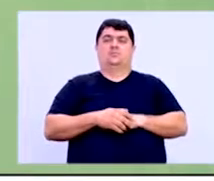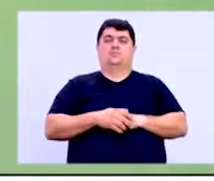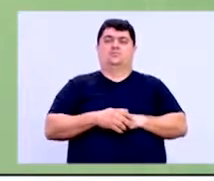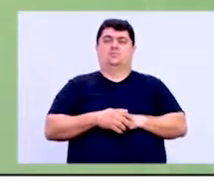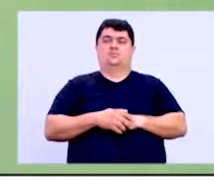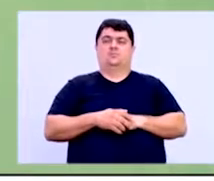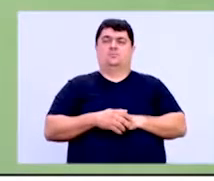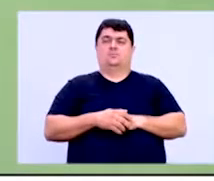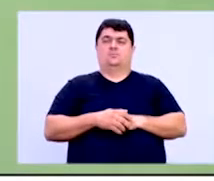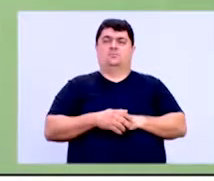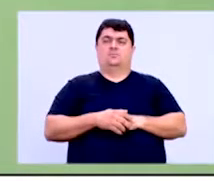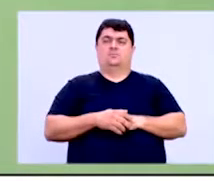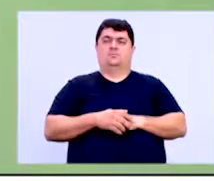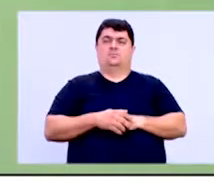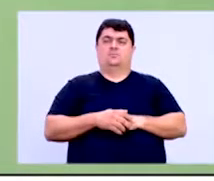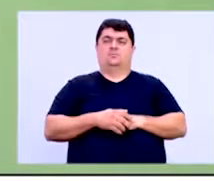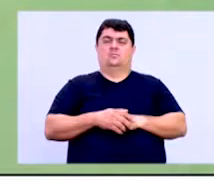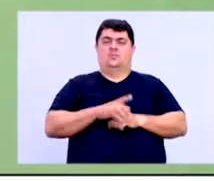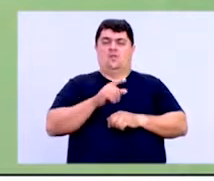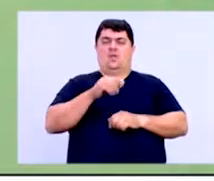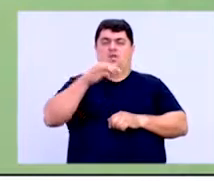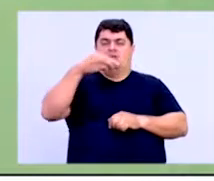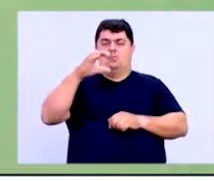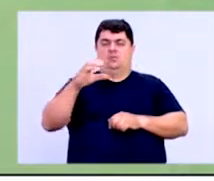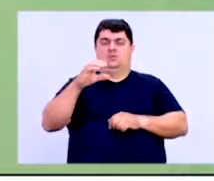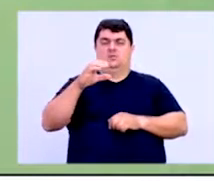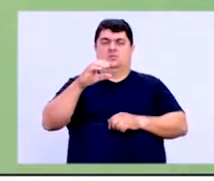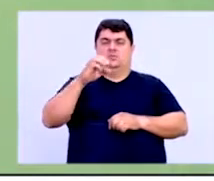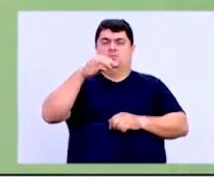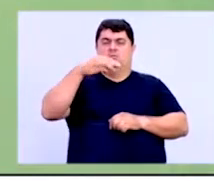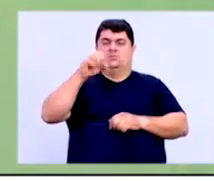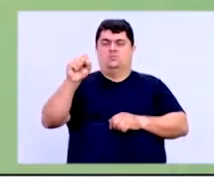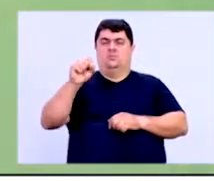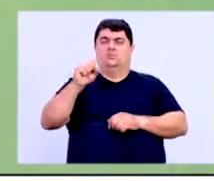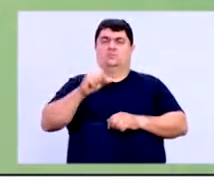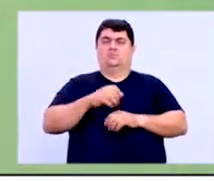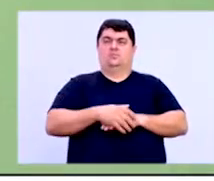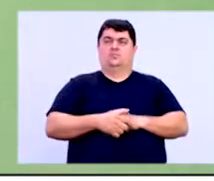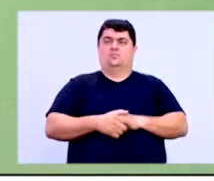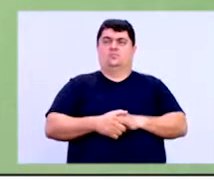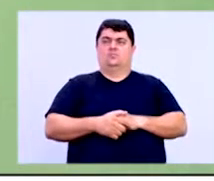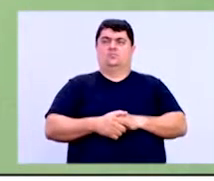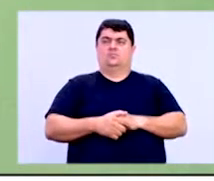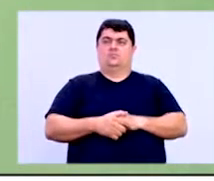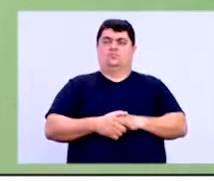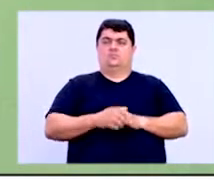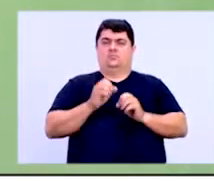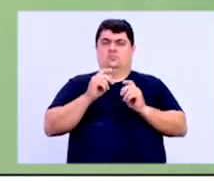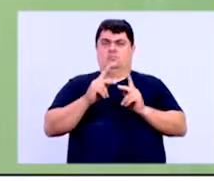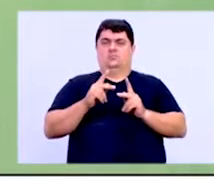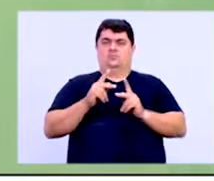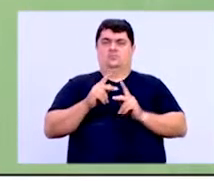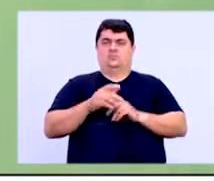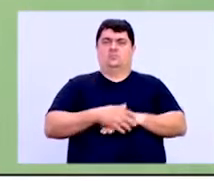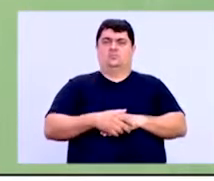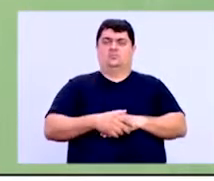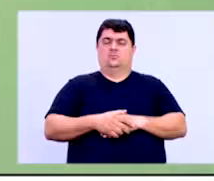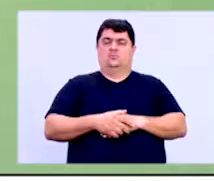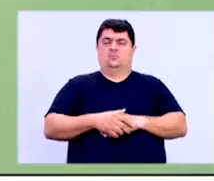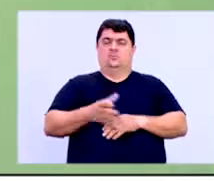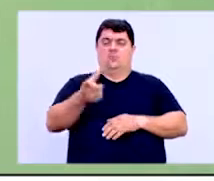vendido além do ponto de equilíbrio é a nossa margem de segurança. ok?